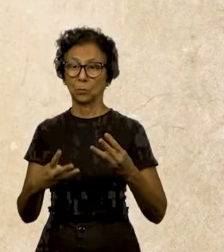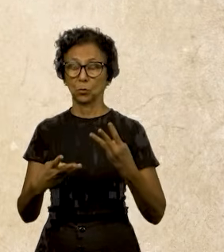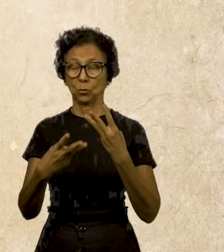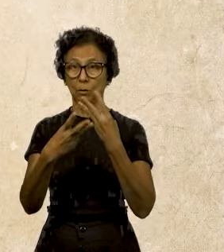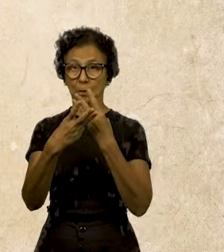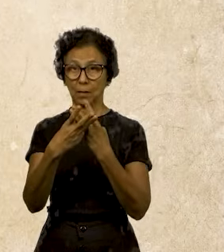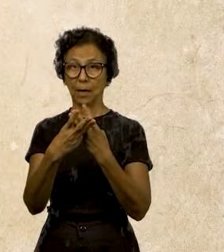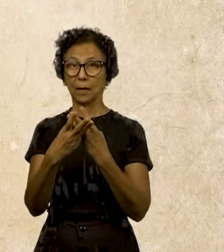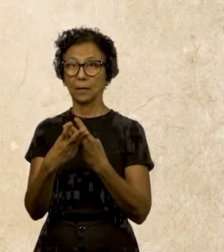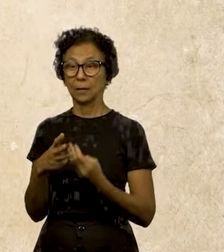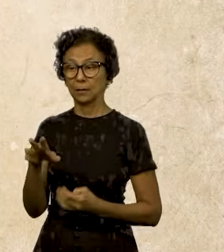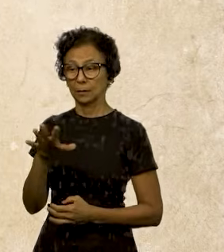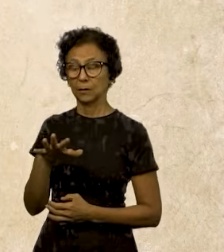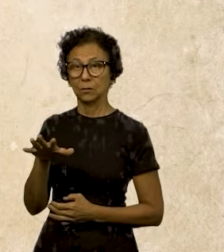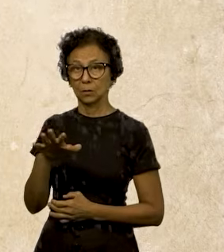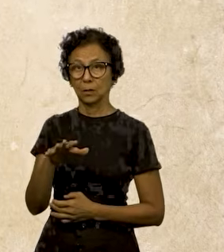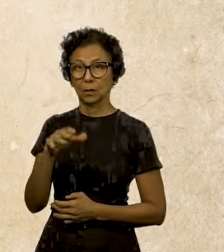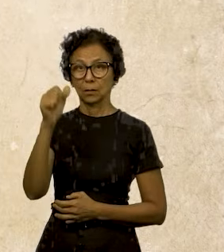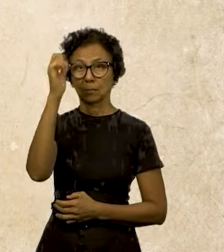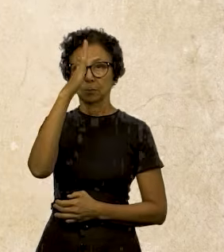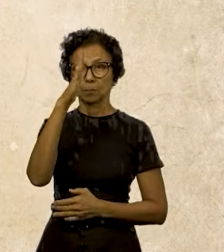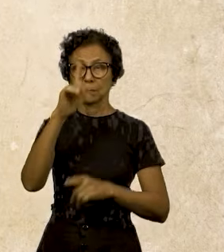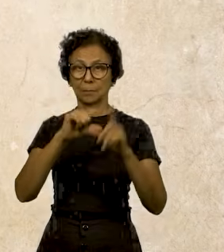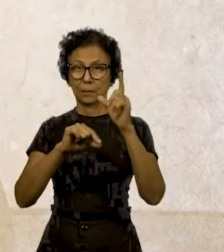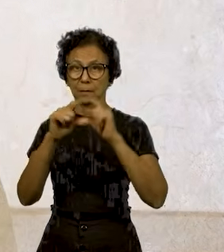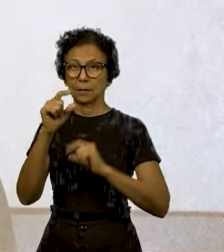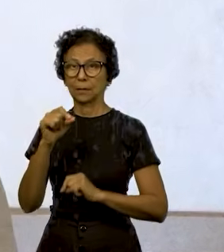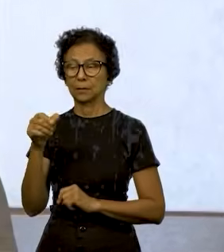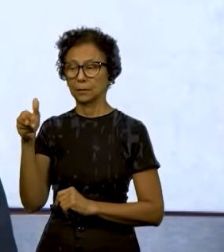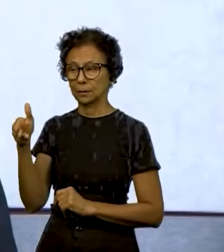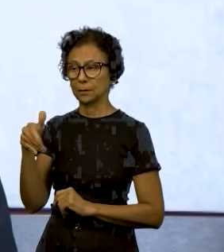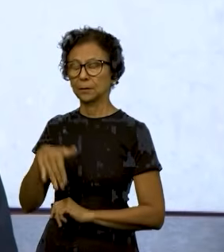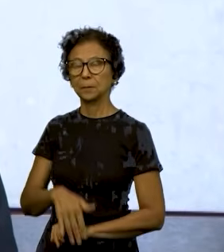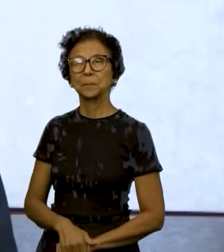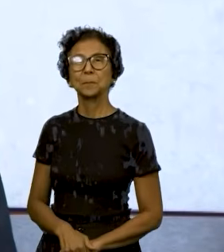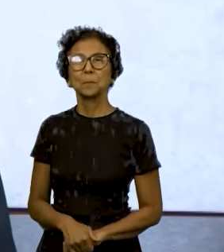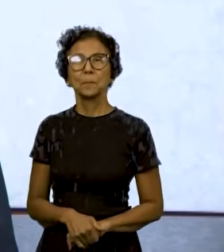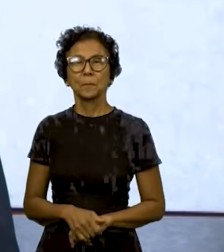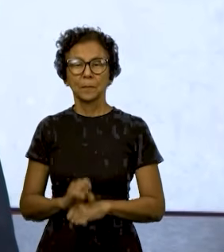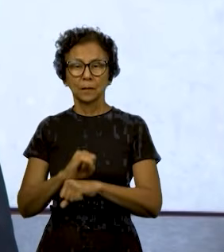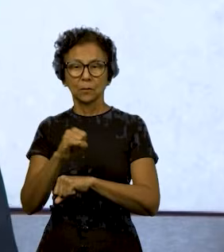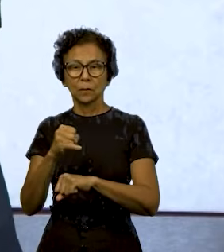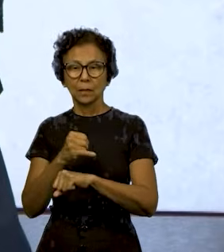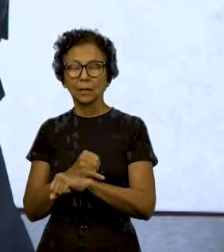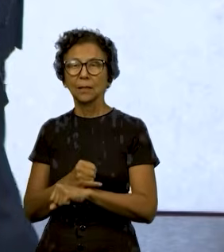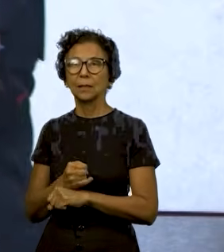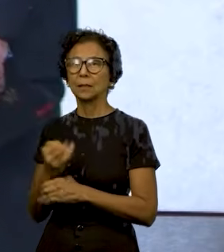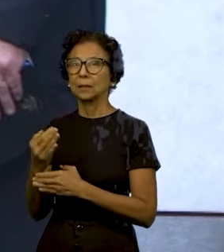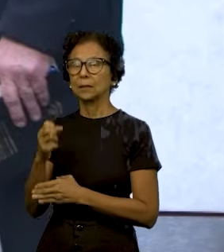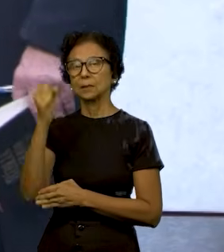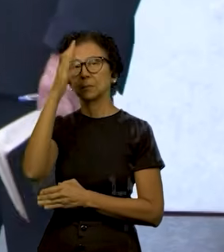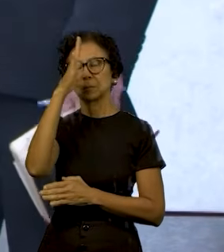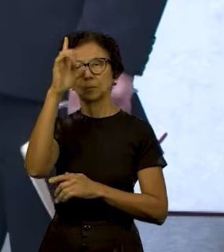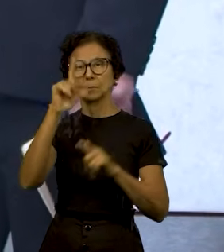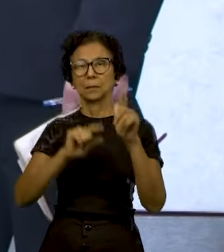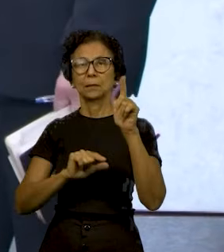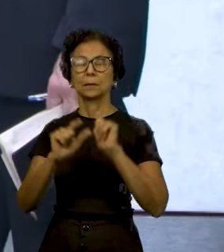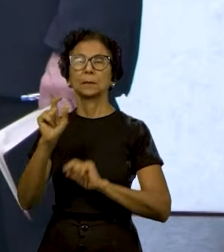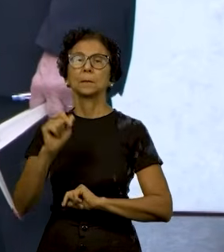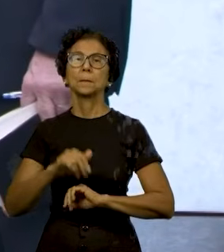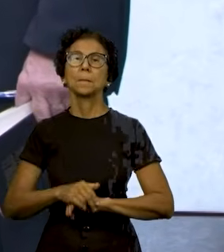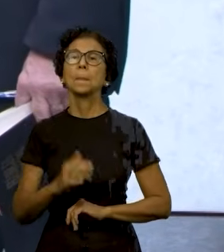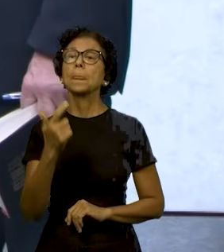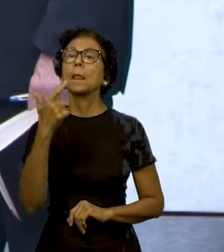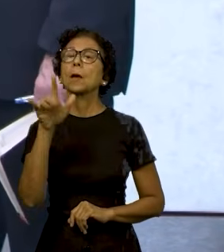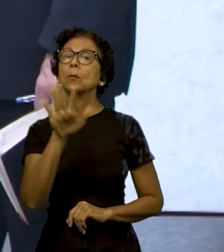que está aqui nessa região da Judéia. Que assim, sim. Exato. Jerusalém aqui, Belém aqui, bem pertinho. Nós temos